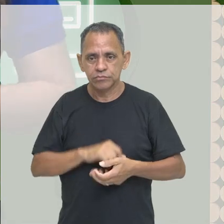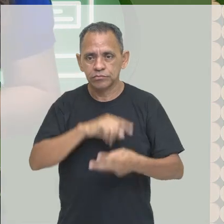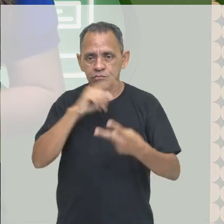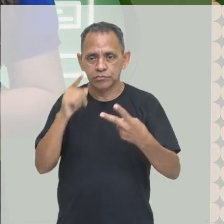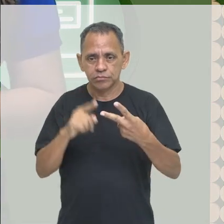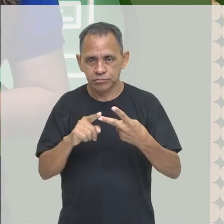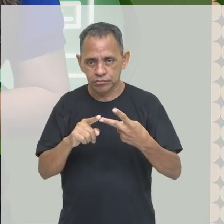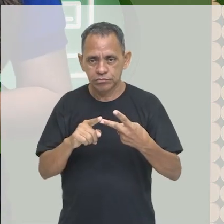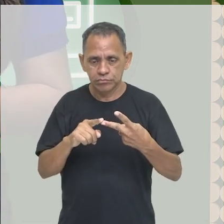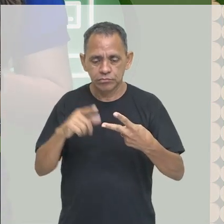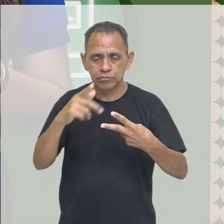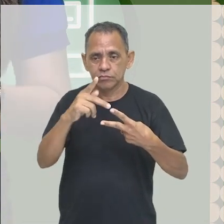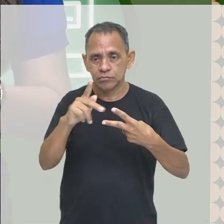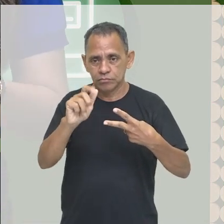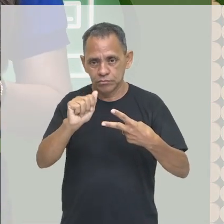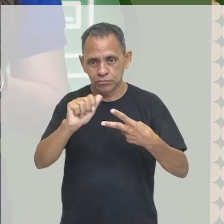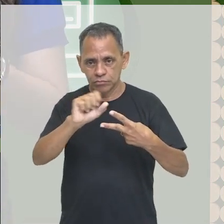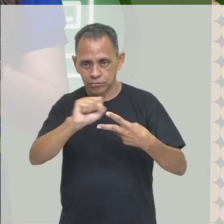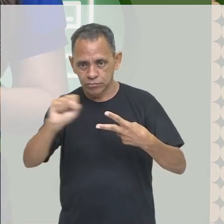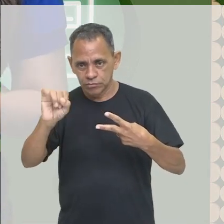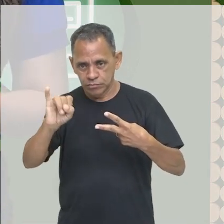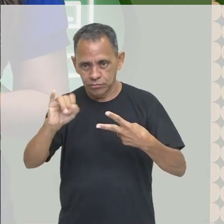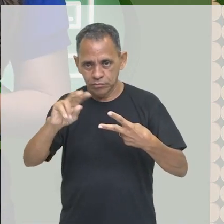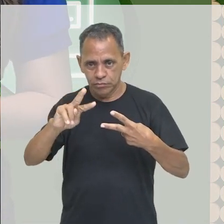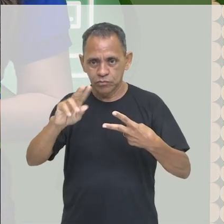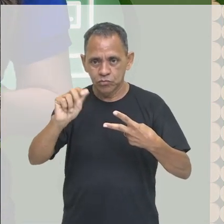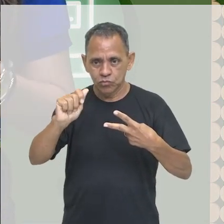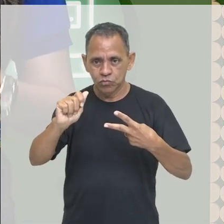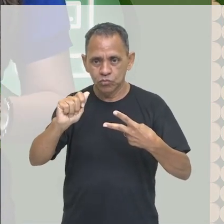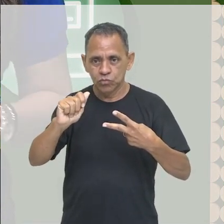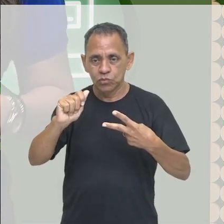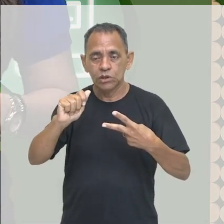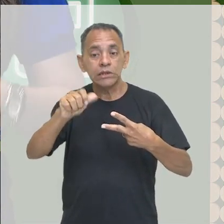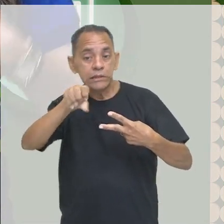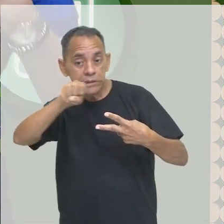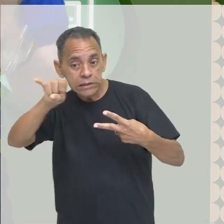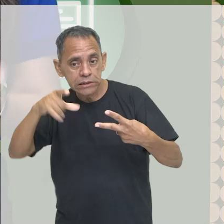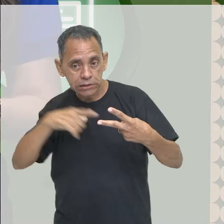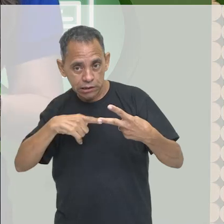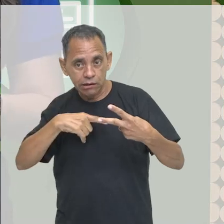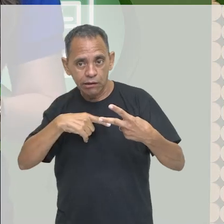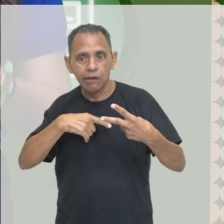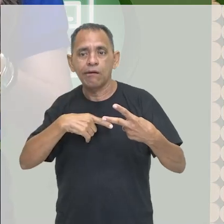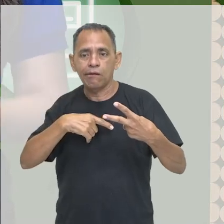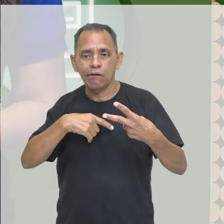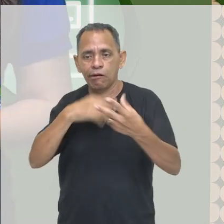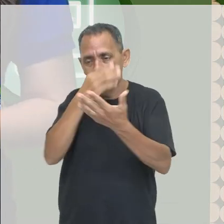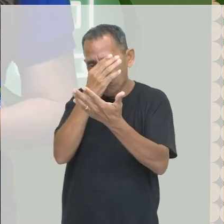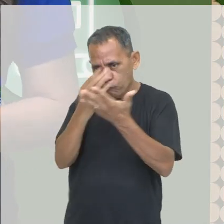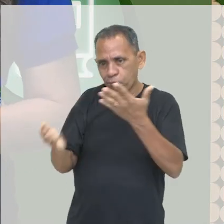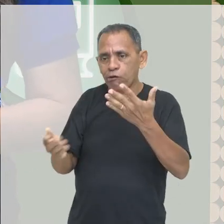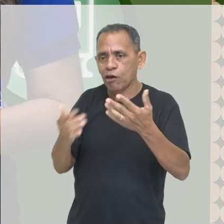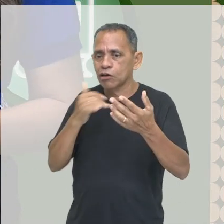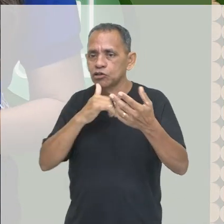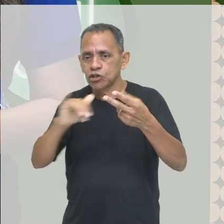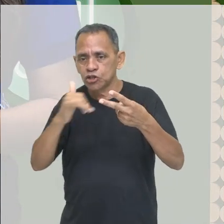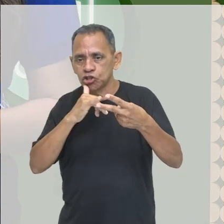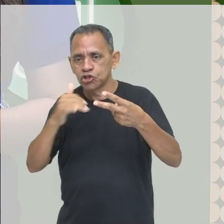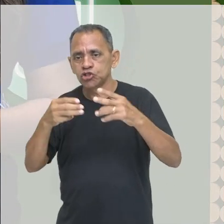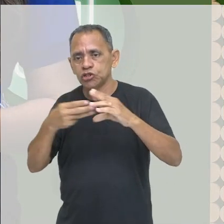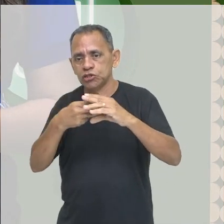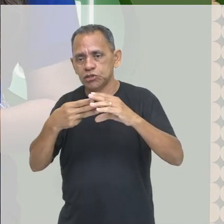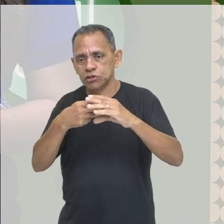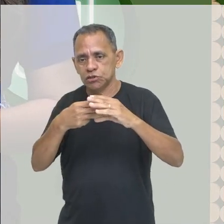transporte passivo. Já quando há gasto de energia, e quando eu falo em energia de célula, gente, a gente fala